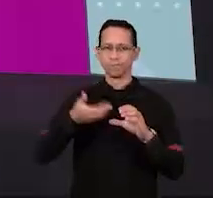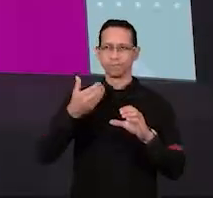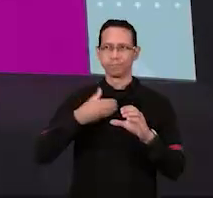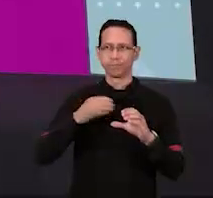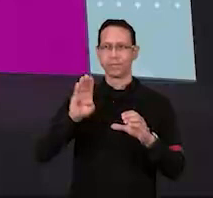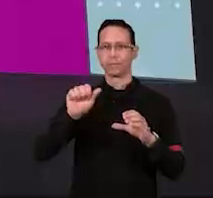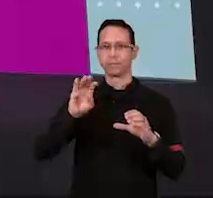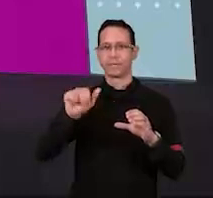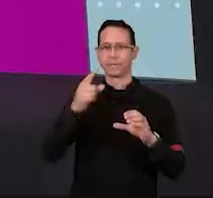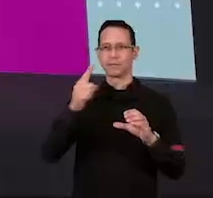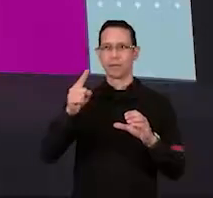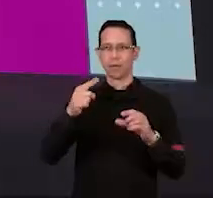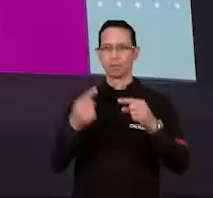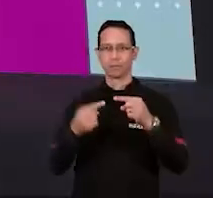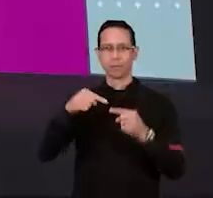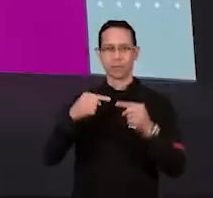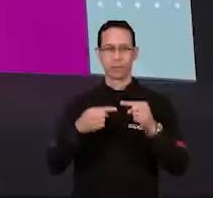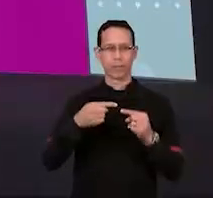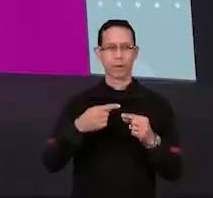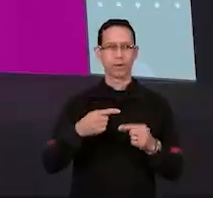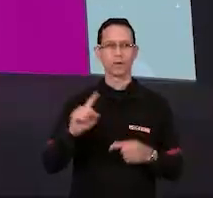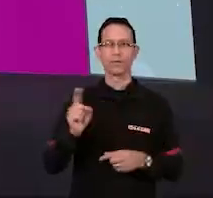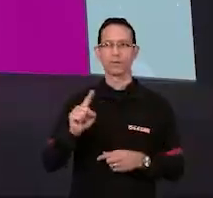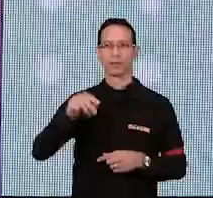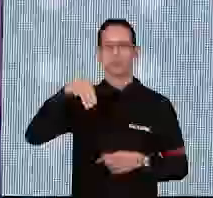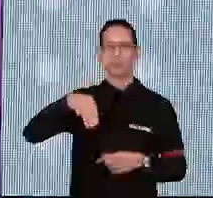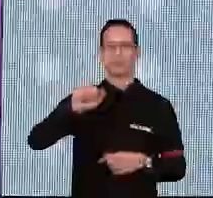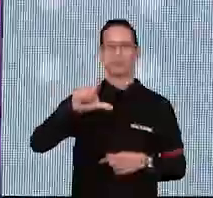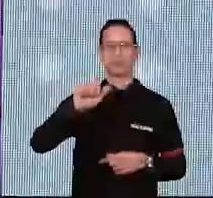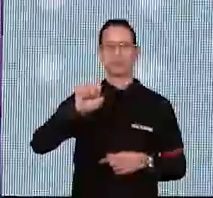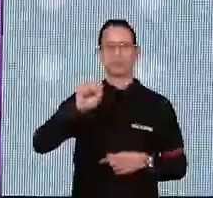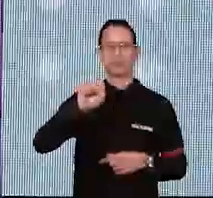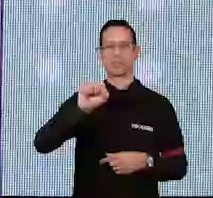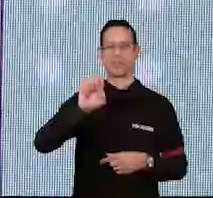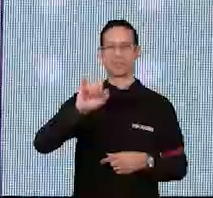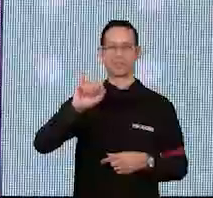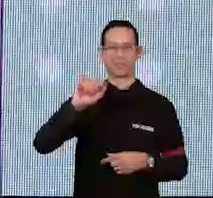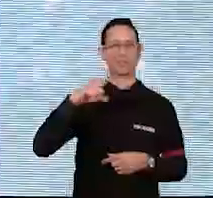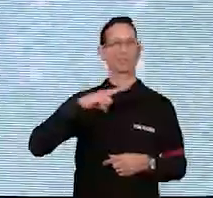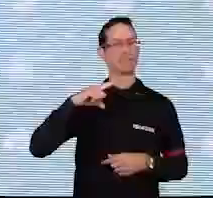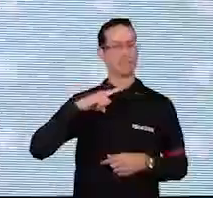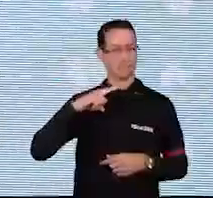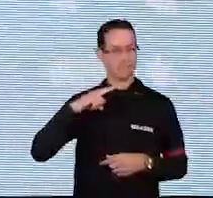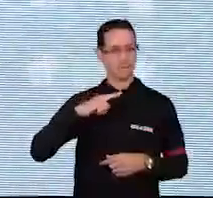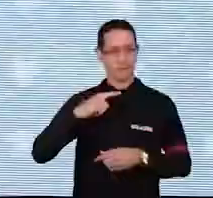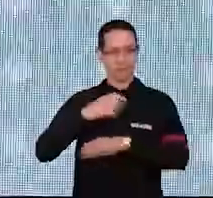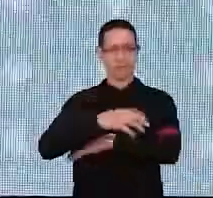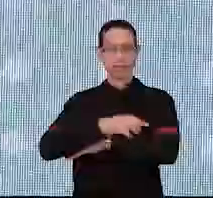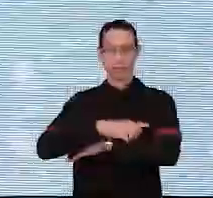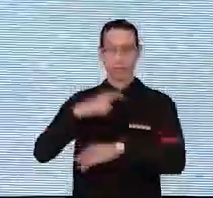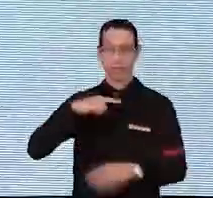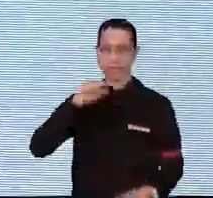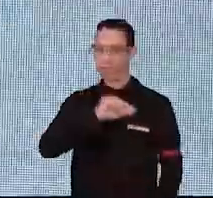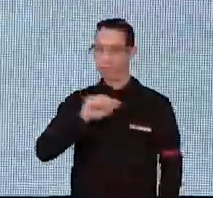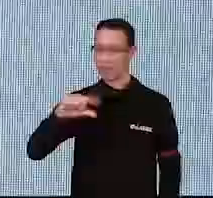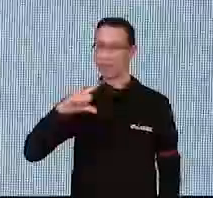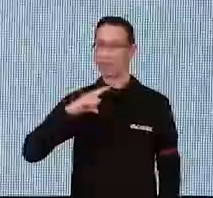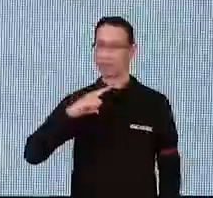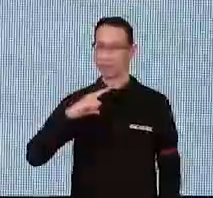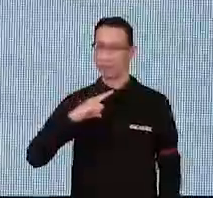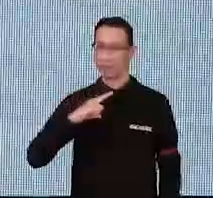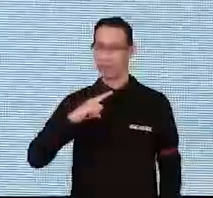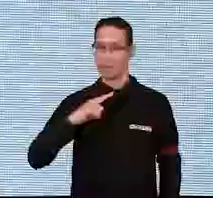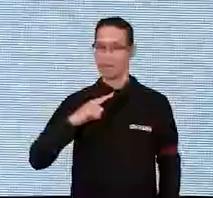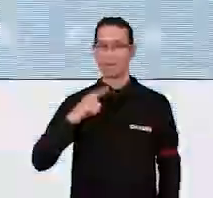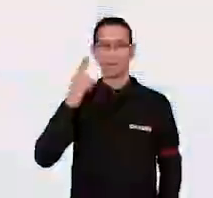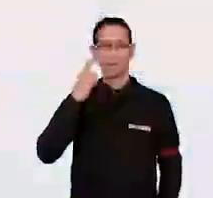E quando você vai na citologia... É malacésia. Malacésia. Então, aqueles animais alérgicos que fazem uma